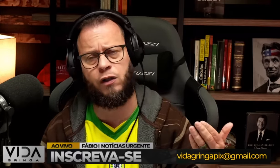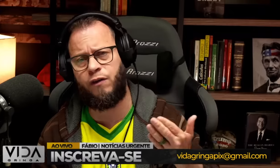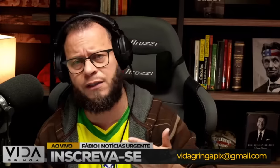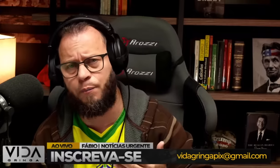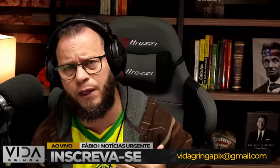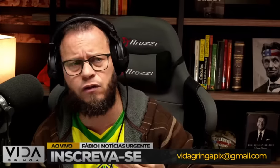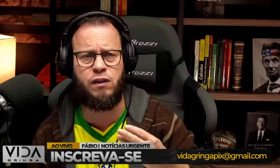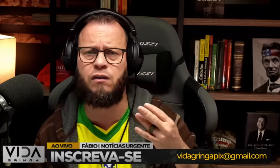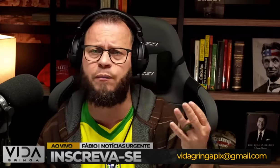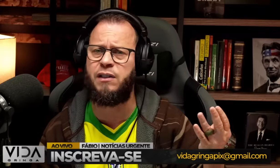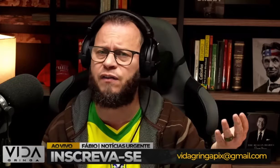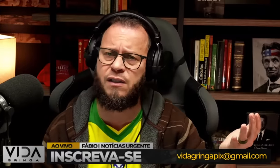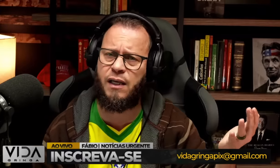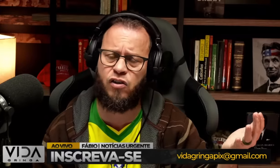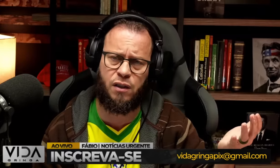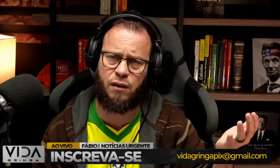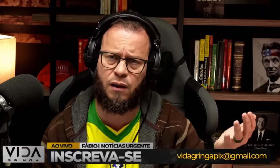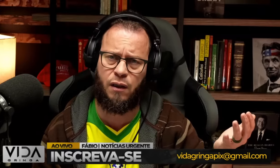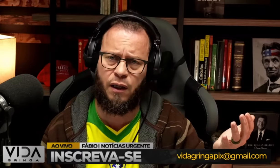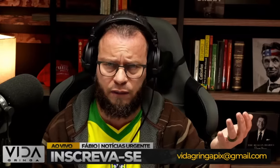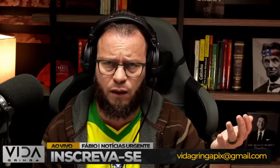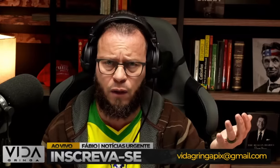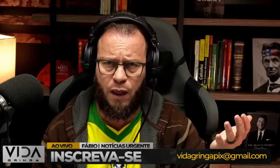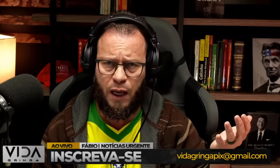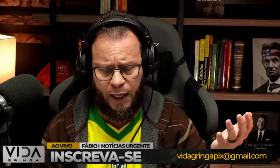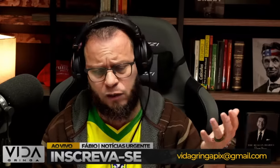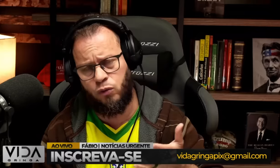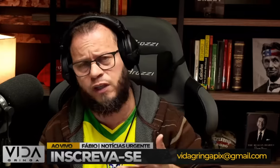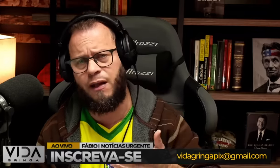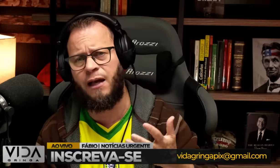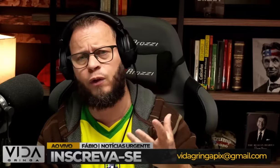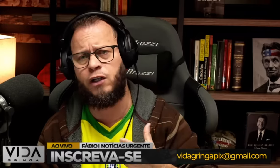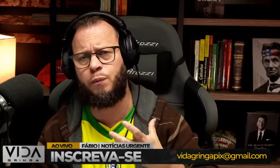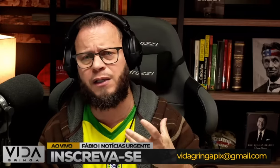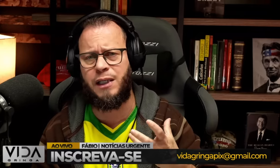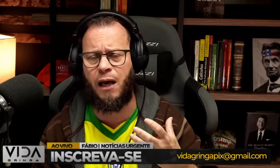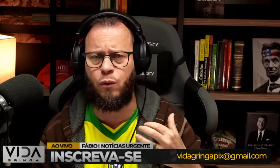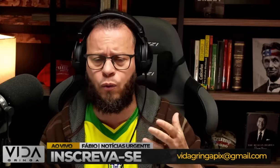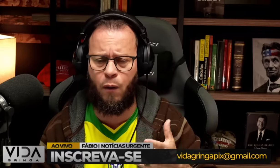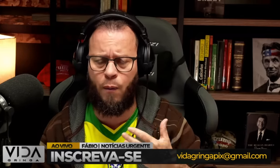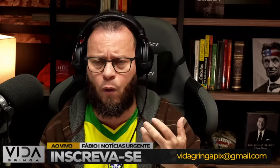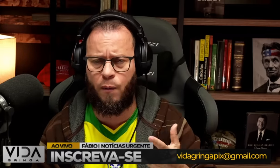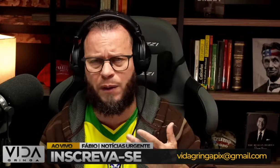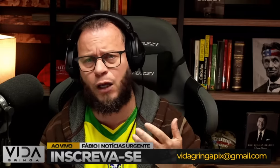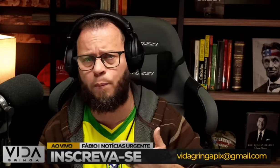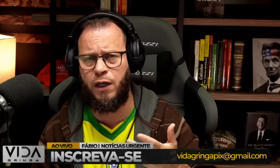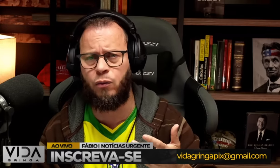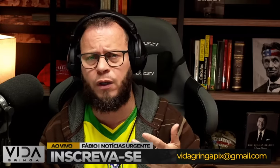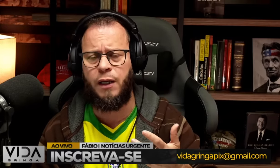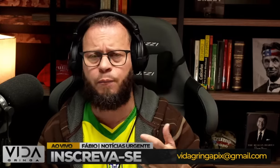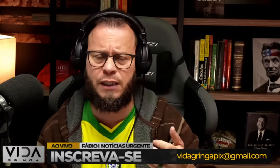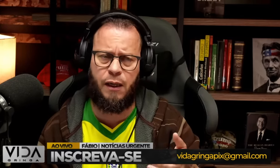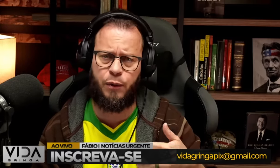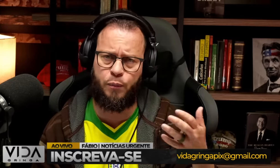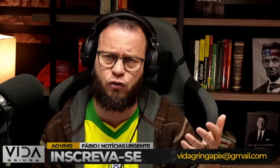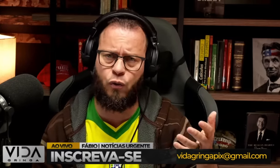você não vai ser preso e você não vai vai precisar fazer sainha entendeu eles no senado eles passaram uma uma passaram um pano